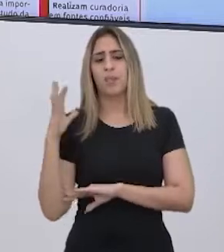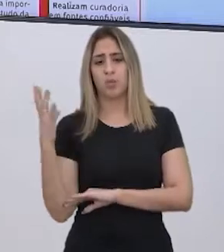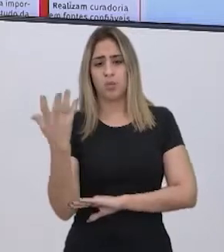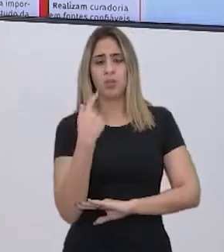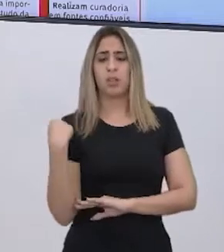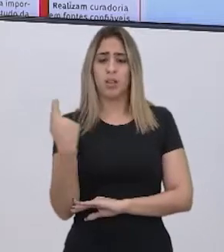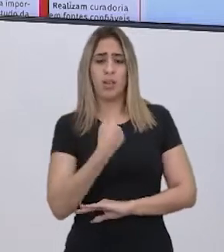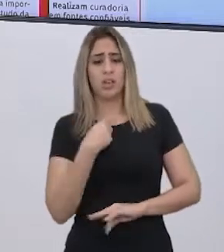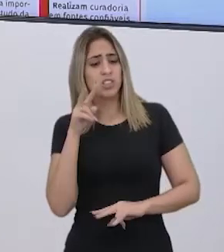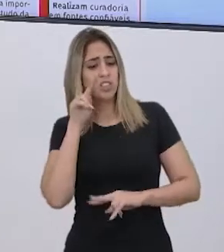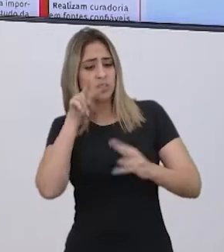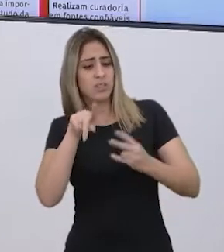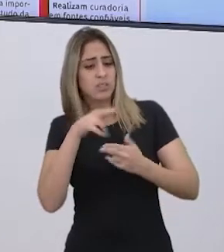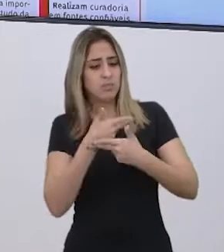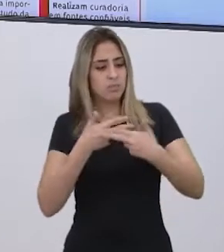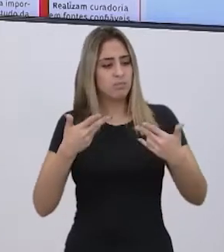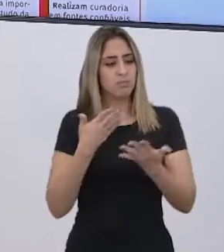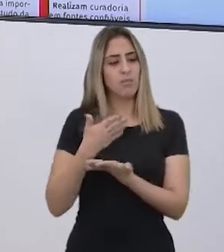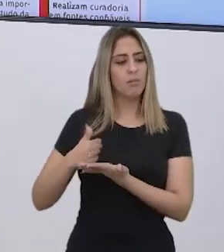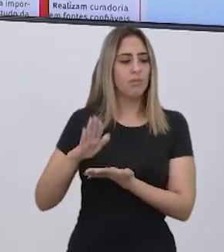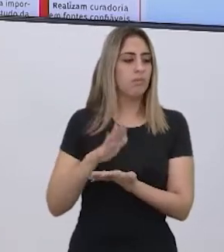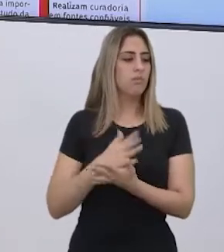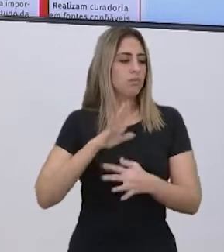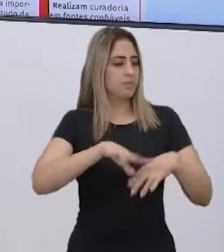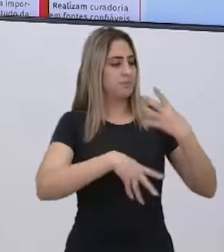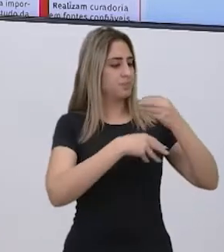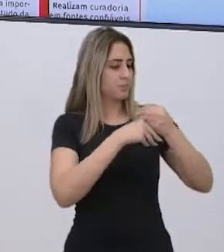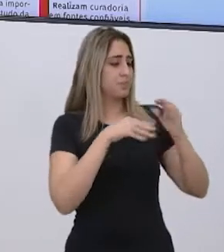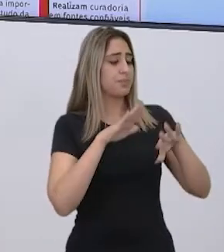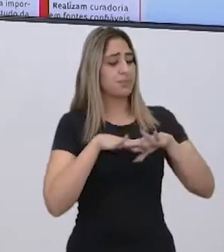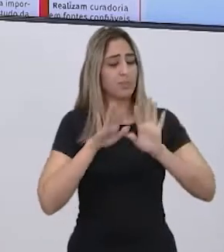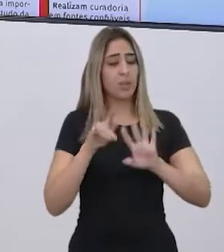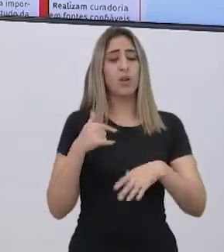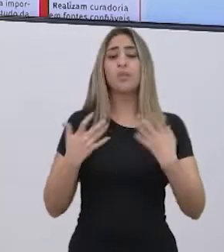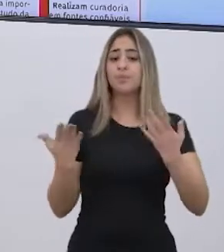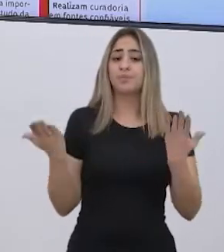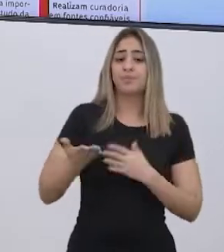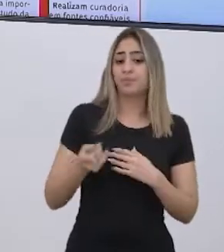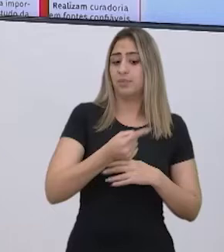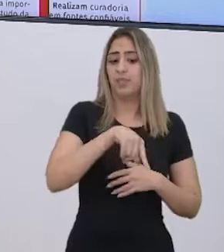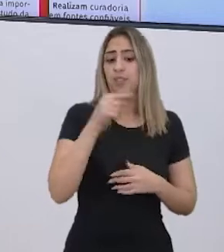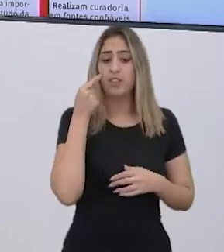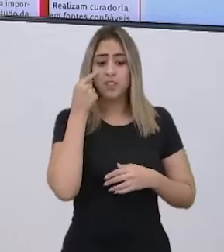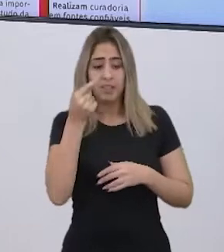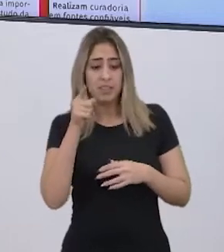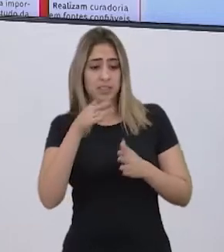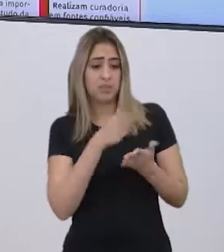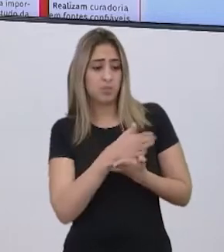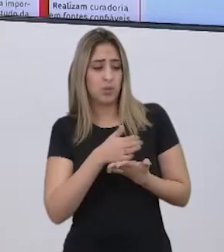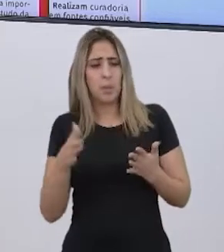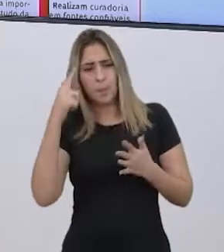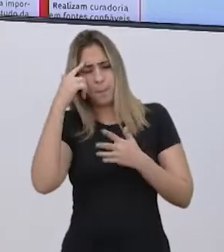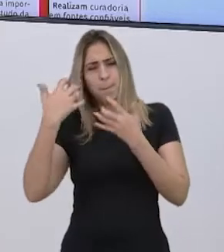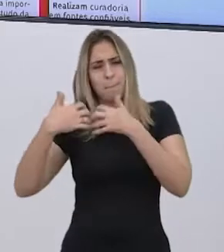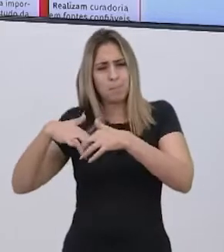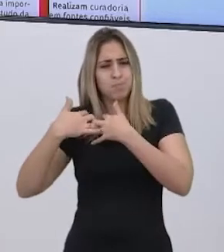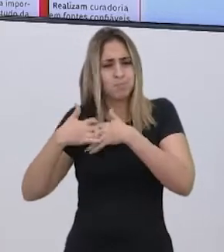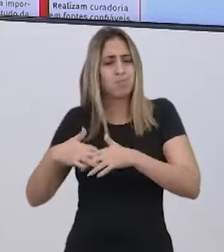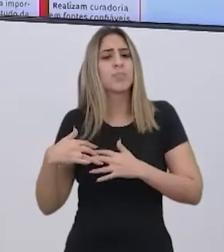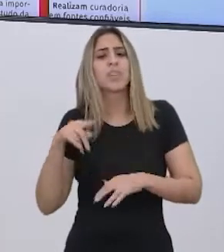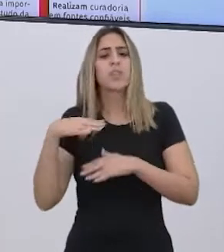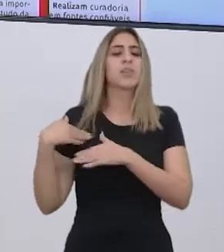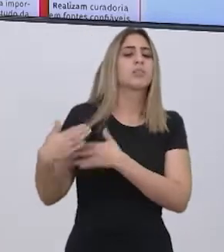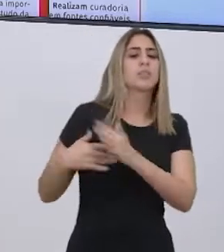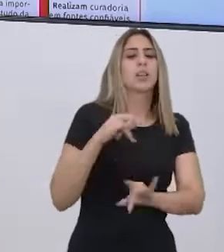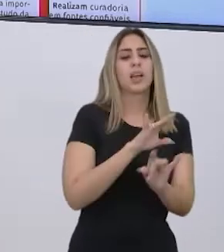falando, a gente viu essas coisas separadamente no componente, mas o que eu quero agora é que vocês vejam essa linha de raciocínio que foi